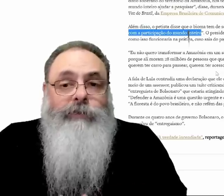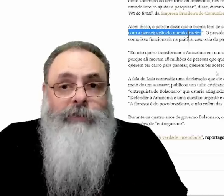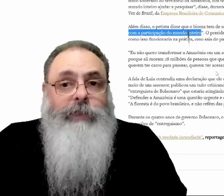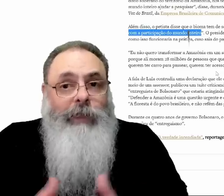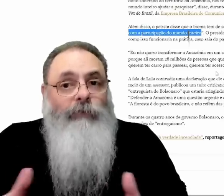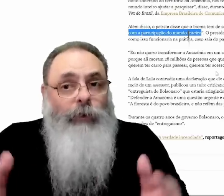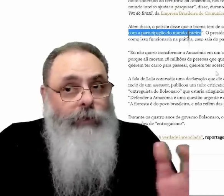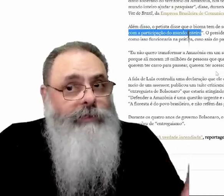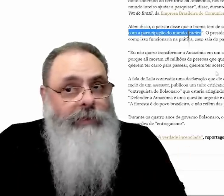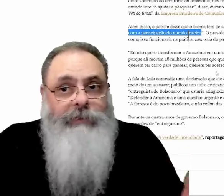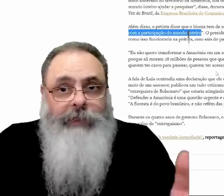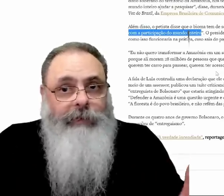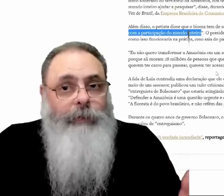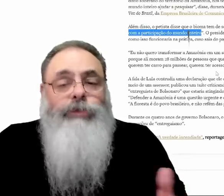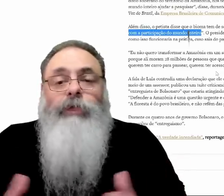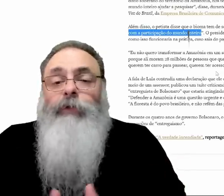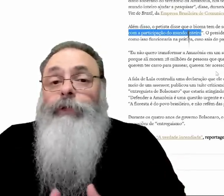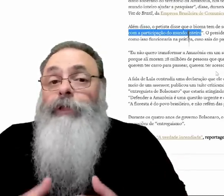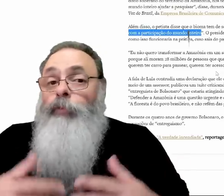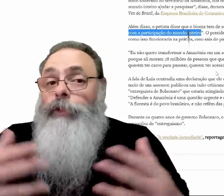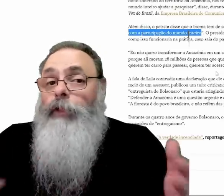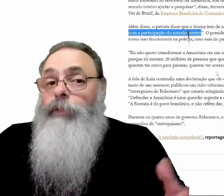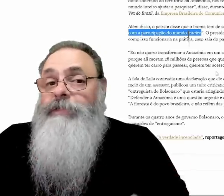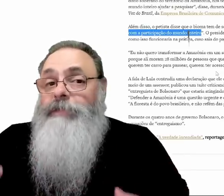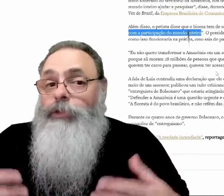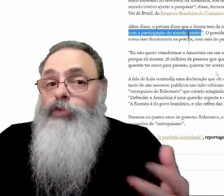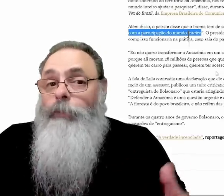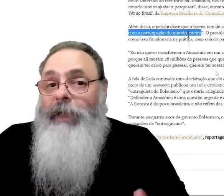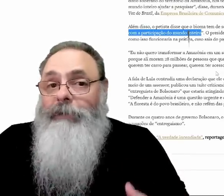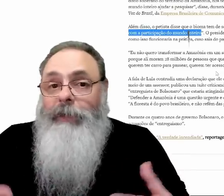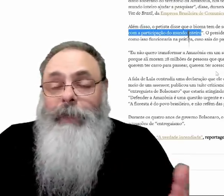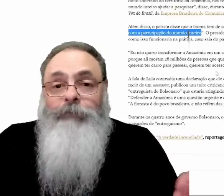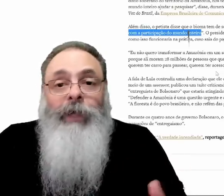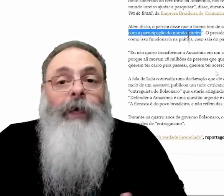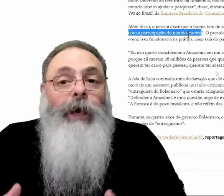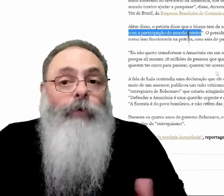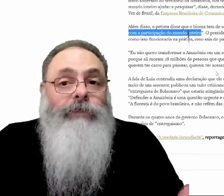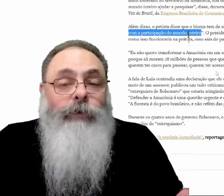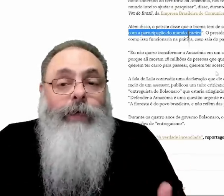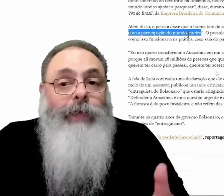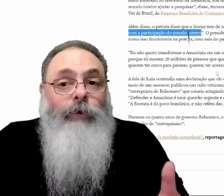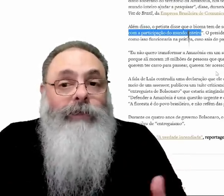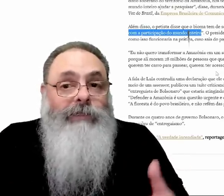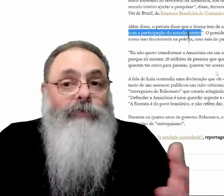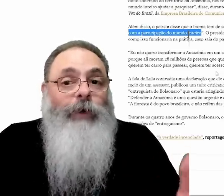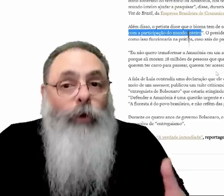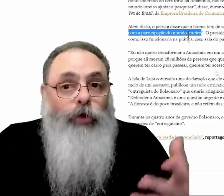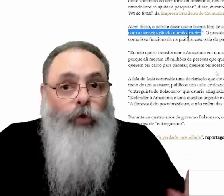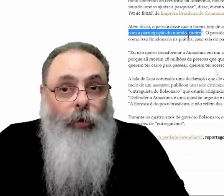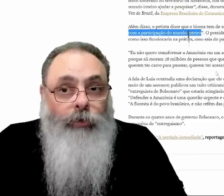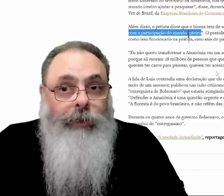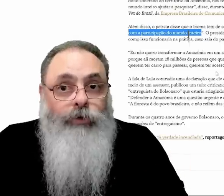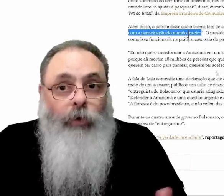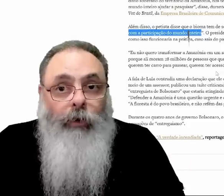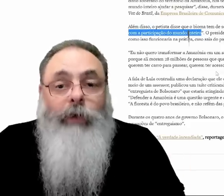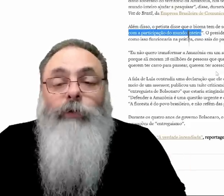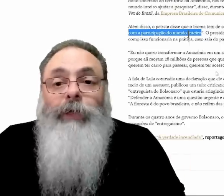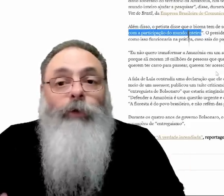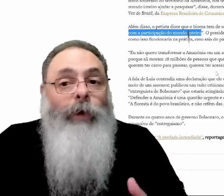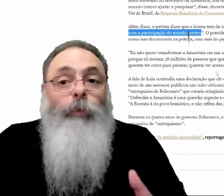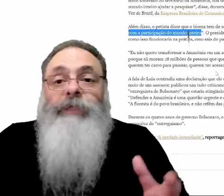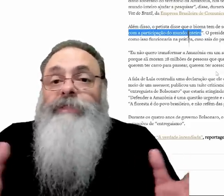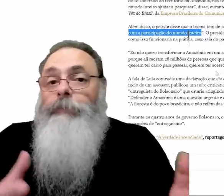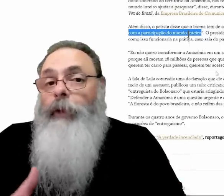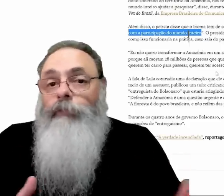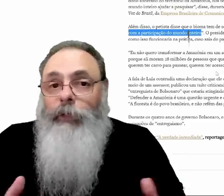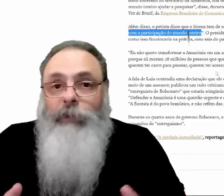que eu digo para vocês é tem valor sim certamente tem valor ainda tem muita coisa a ser descoberta lá a questão é que não tem esse valor todo que eles colocam